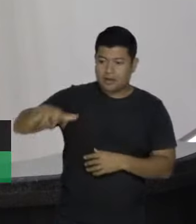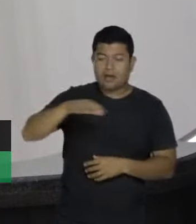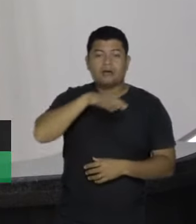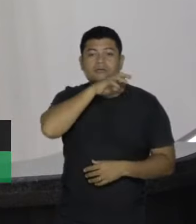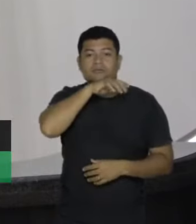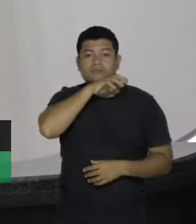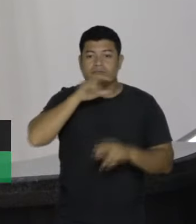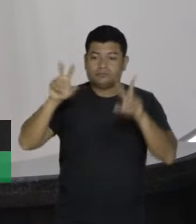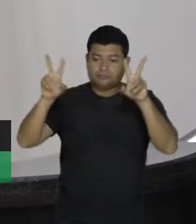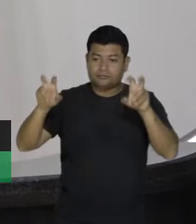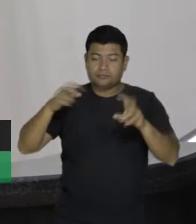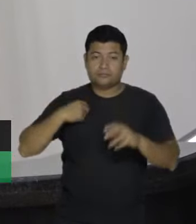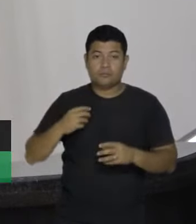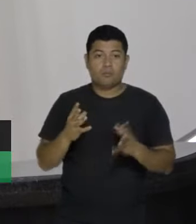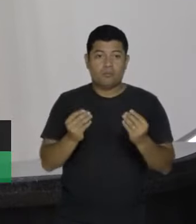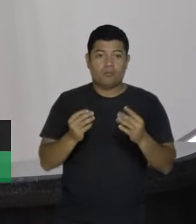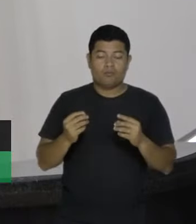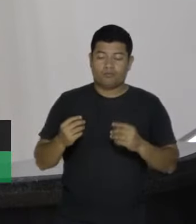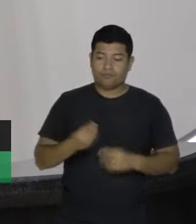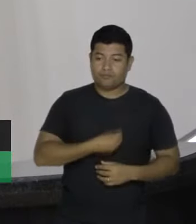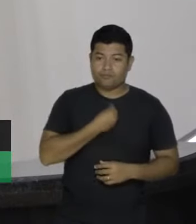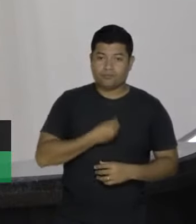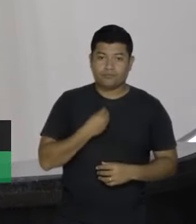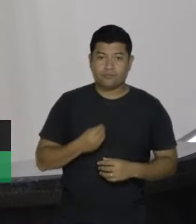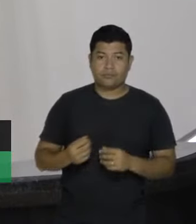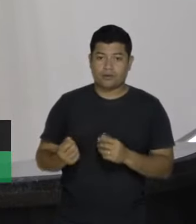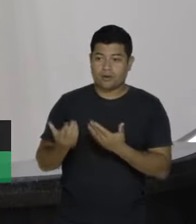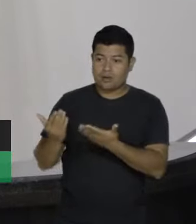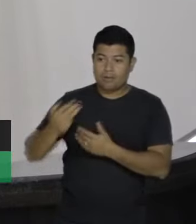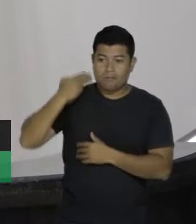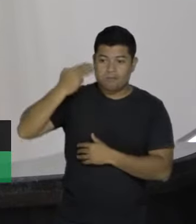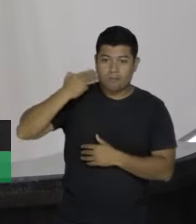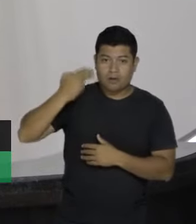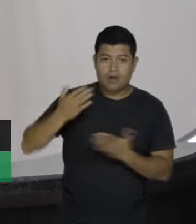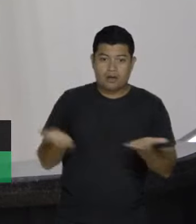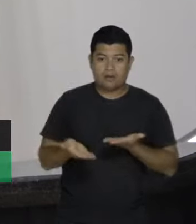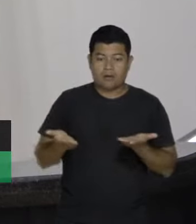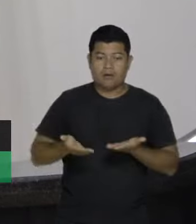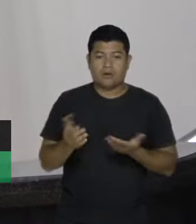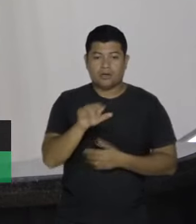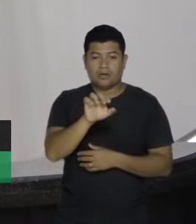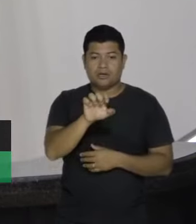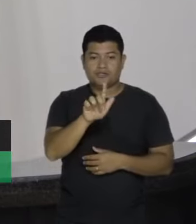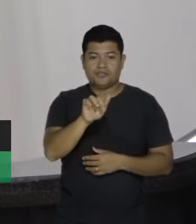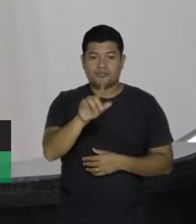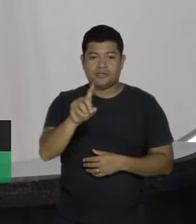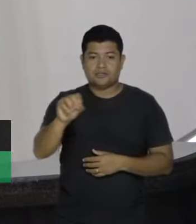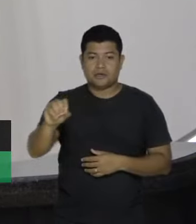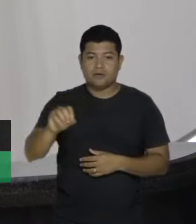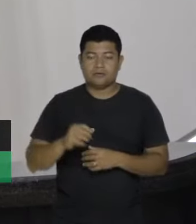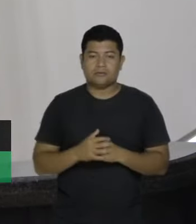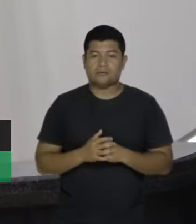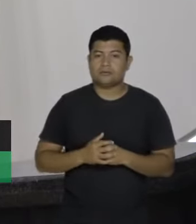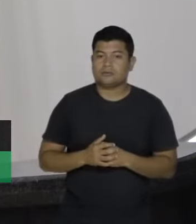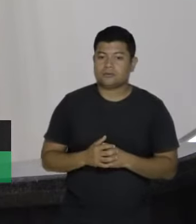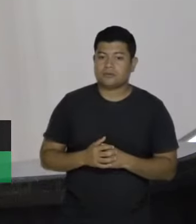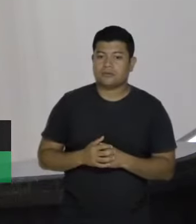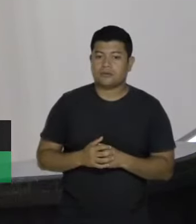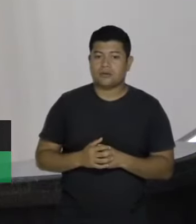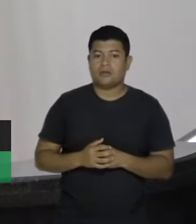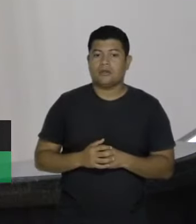também, a gente vai seguir ladeando o deputado Márcio e agora o delegado Egídio, e também subscrevi essa frente. E,